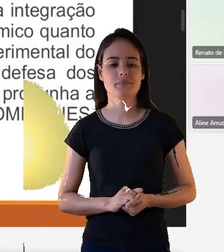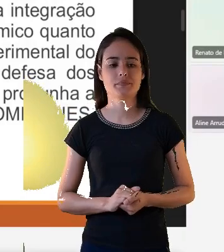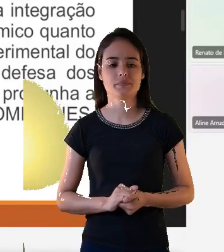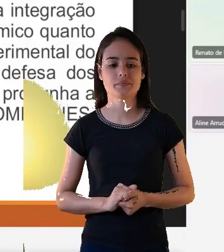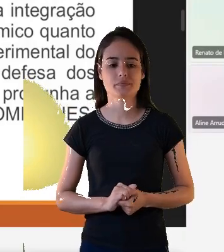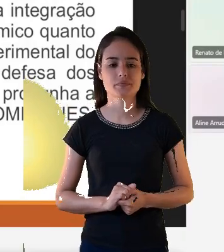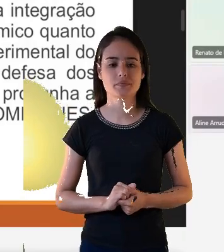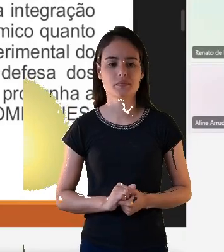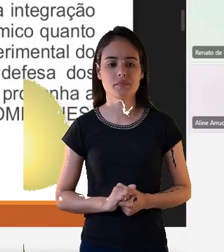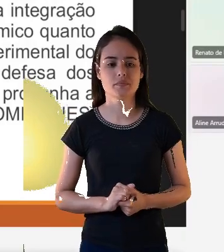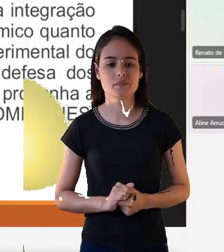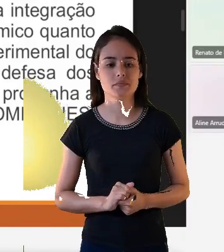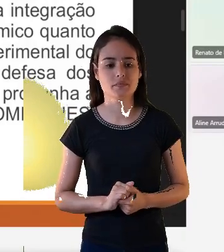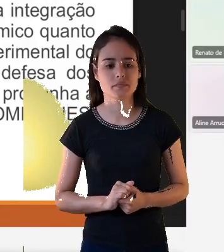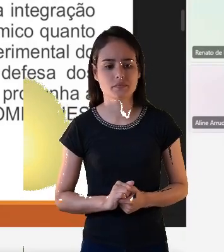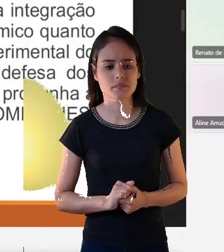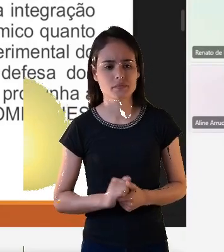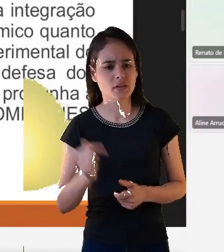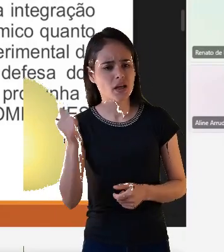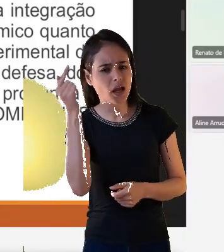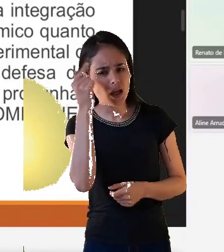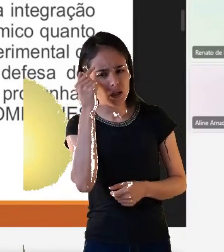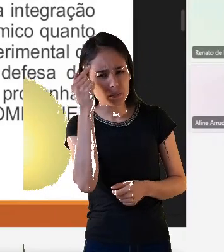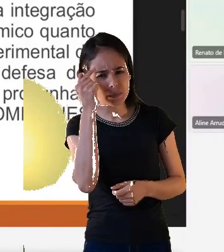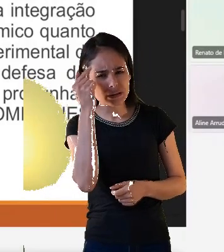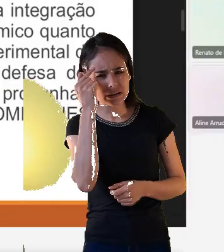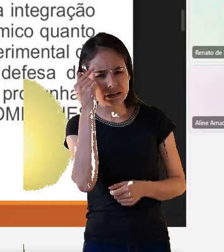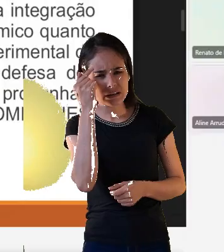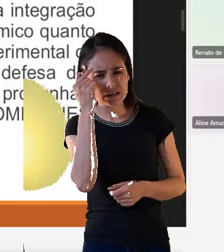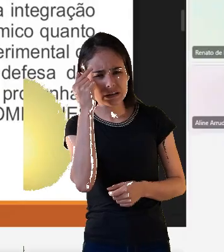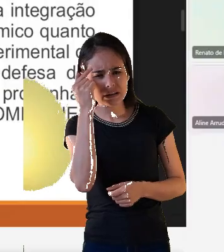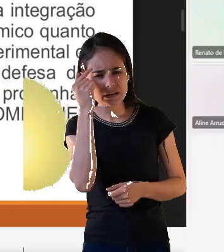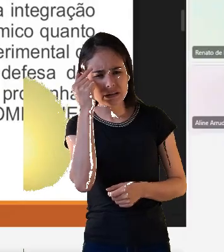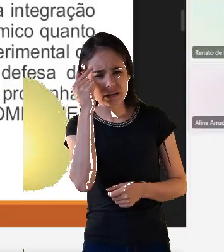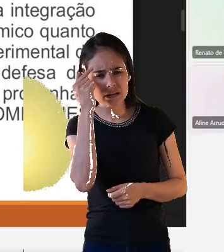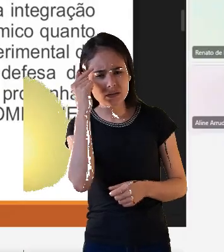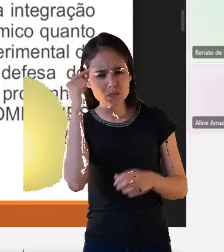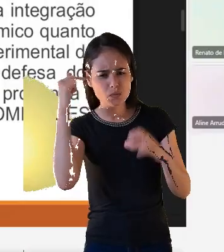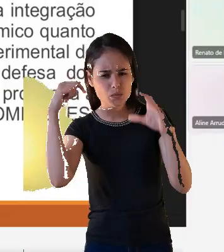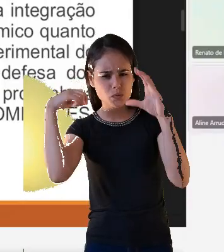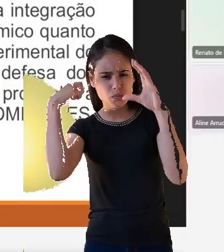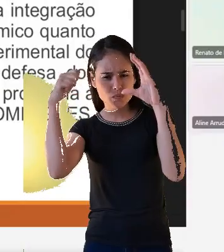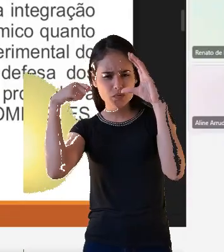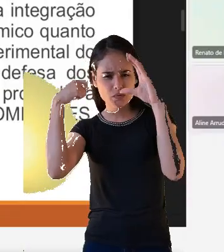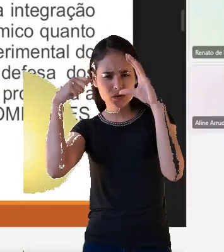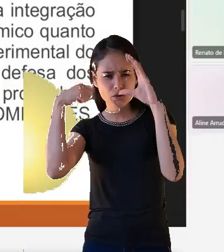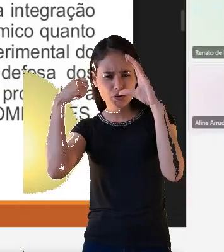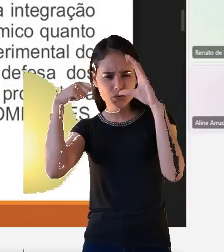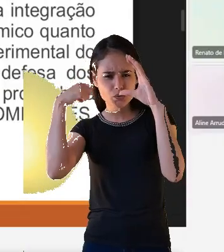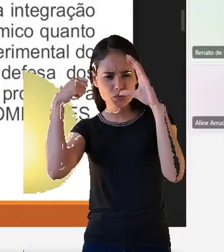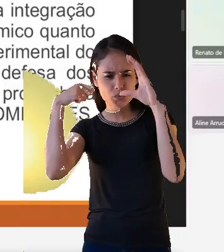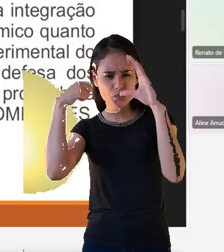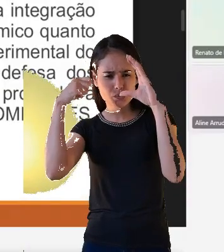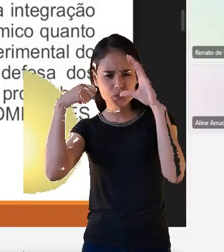e atrizes negros do nosso país, né? Pode passar.